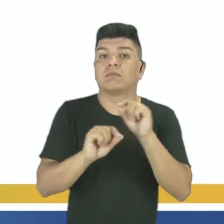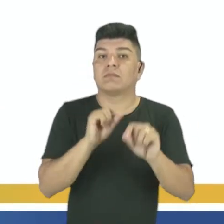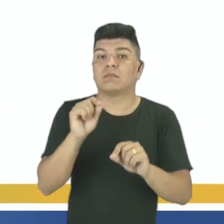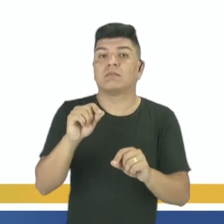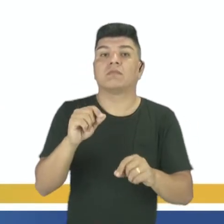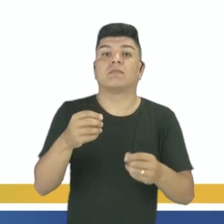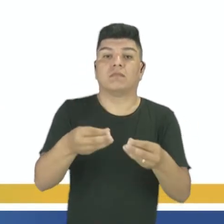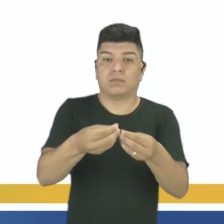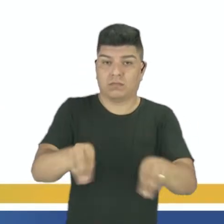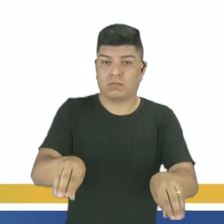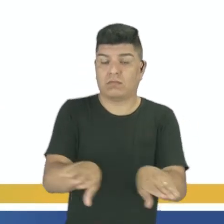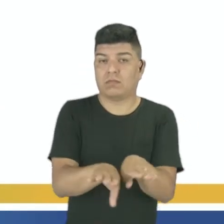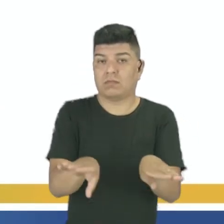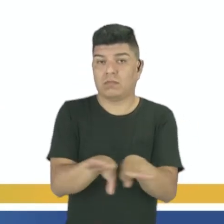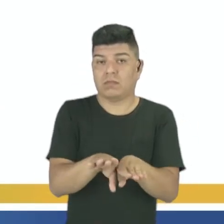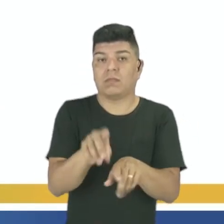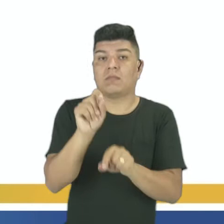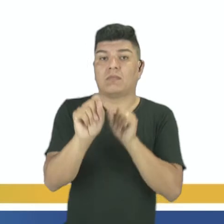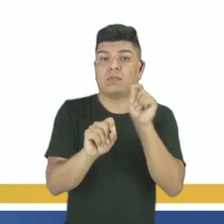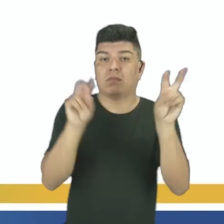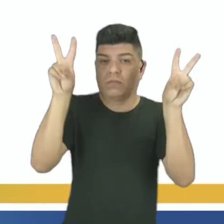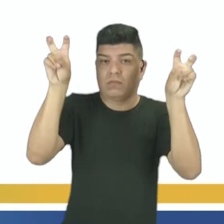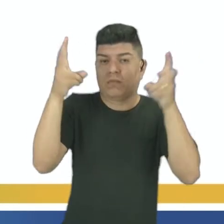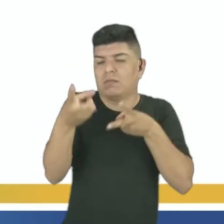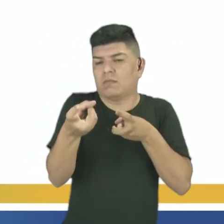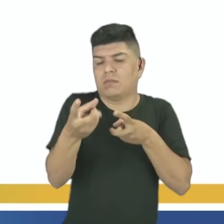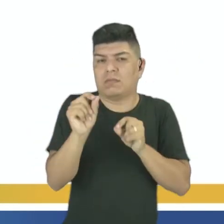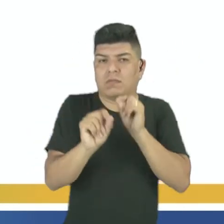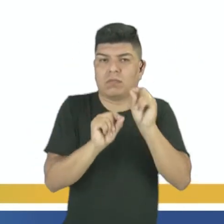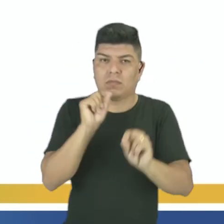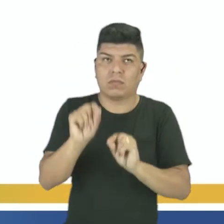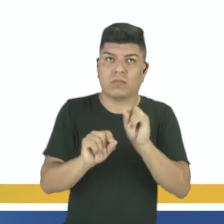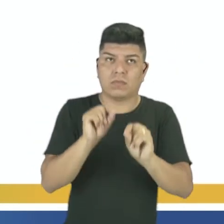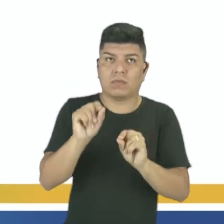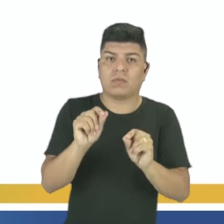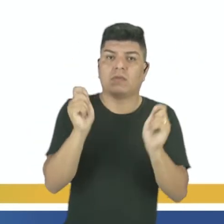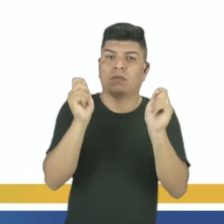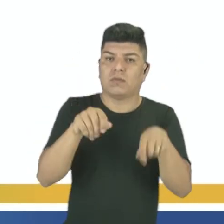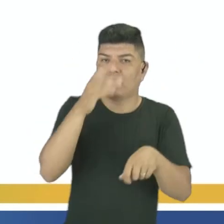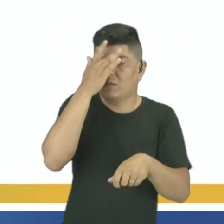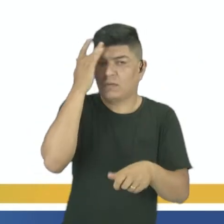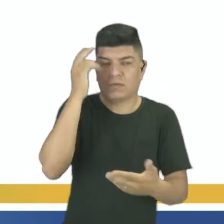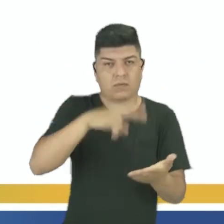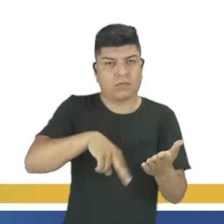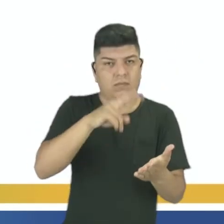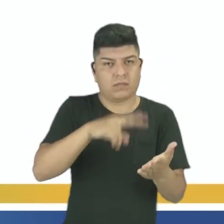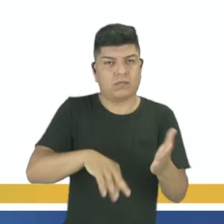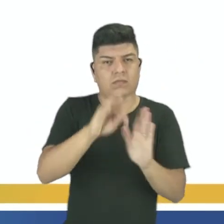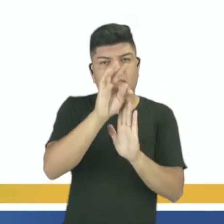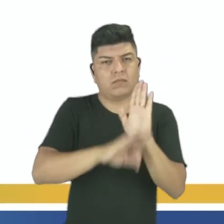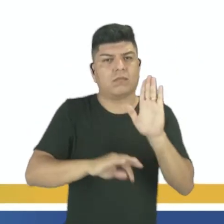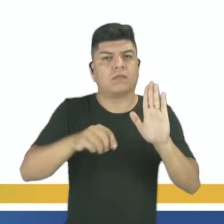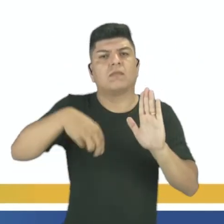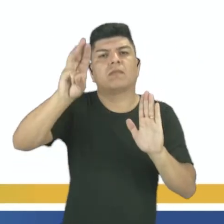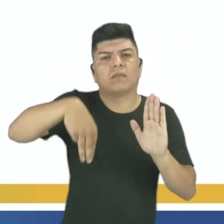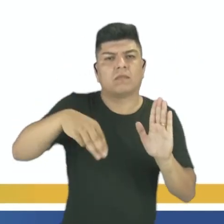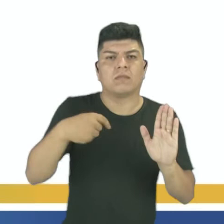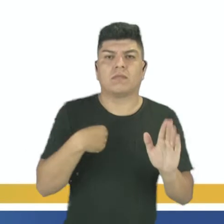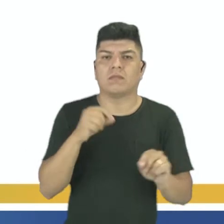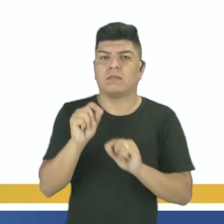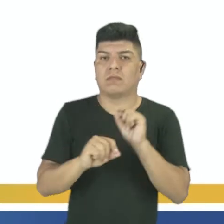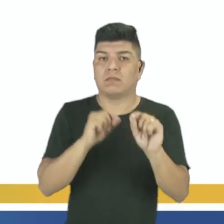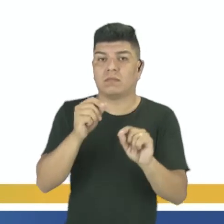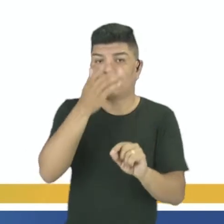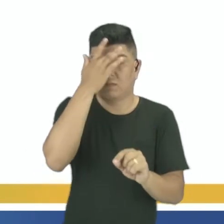consequências. Ao identificar o tema, logo identificamos os possíveis leitores desse texto. Quem serão? O público-alvo